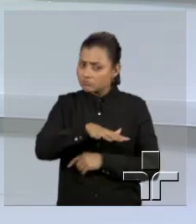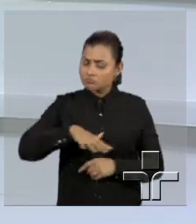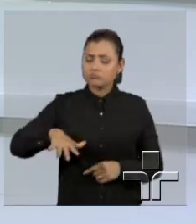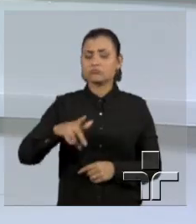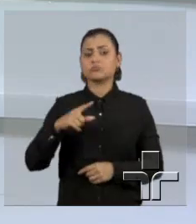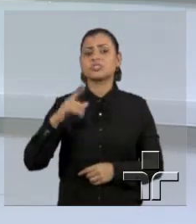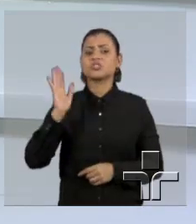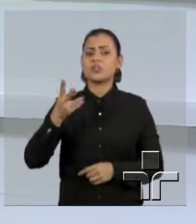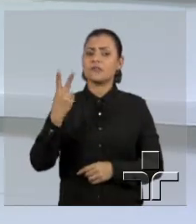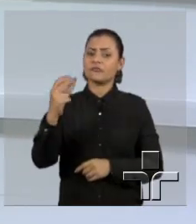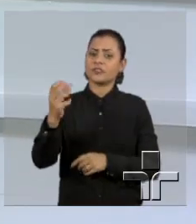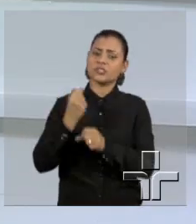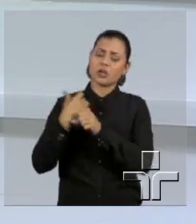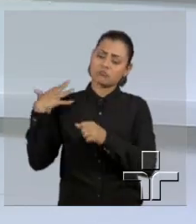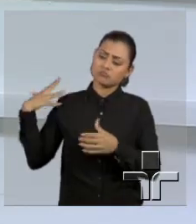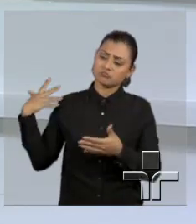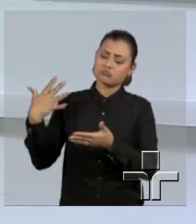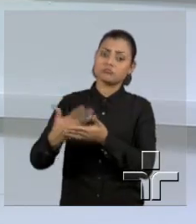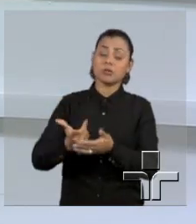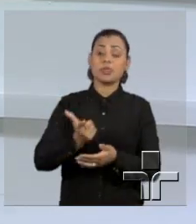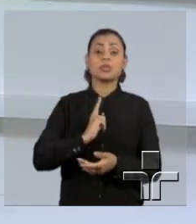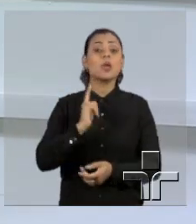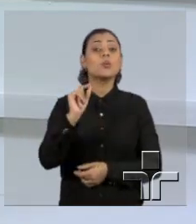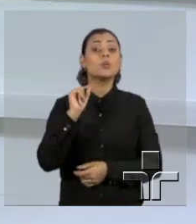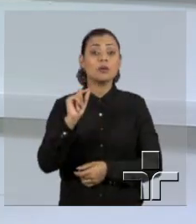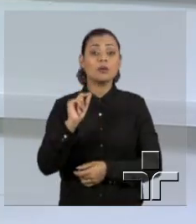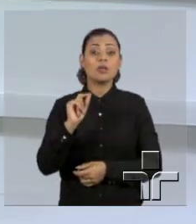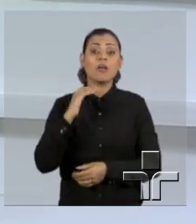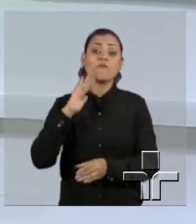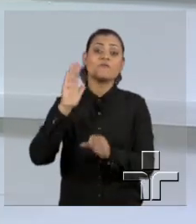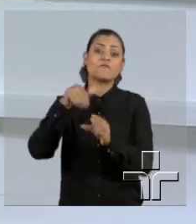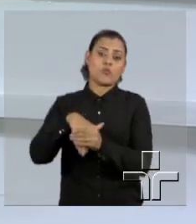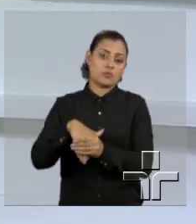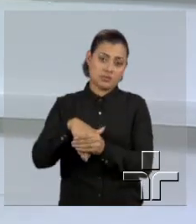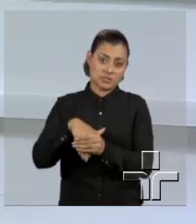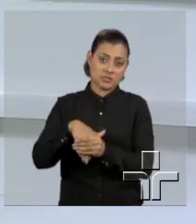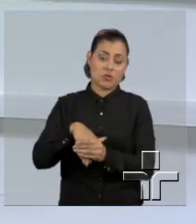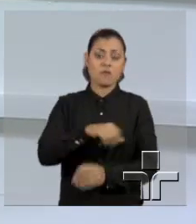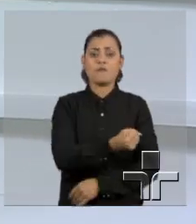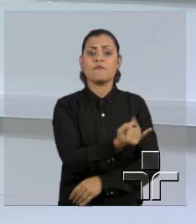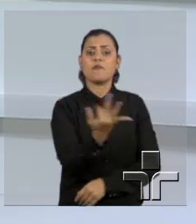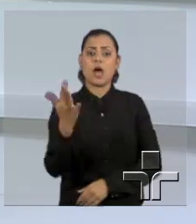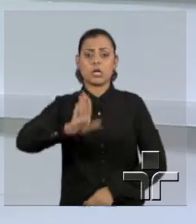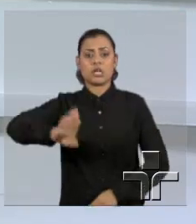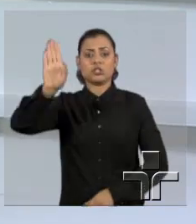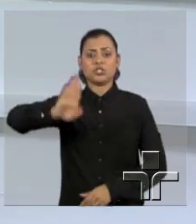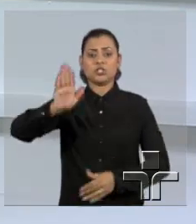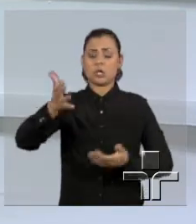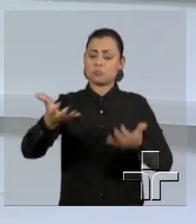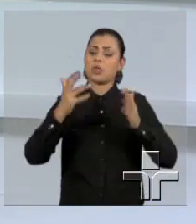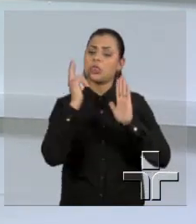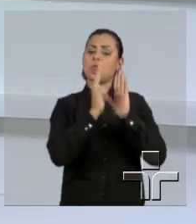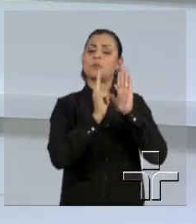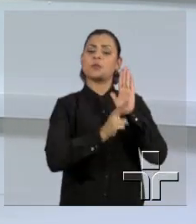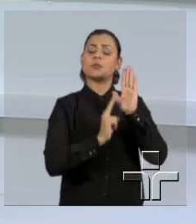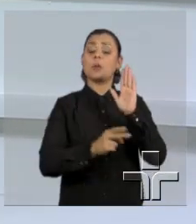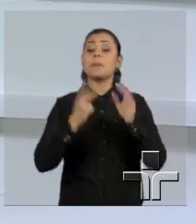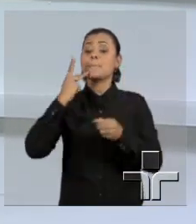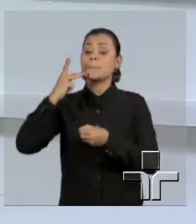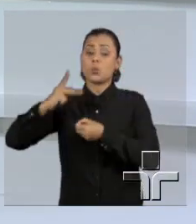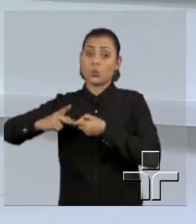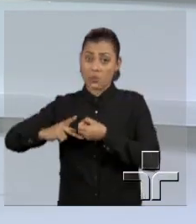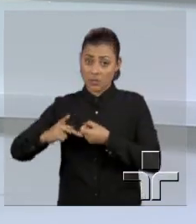durante 20 anos, tem realizado uma eleição, onde diversos candidatos submetem o seu nome à classe, os procuradores da